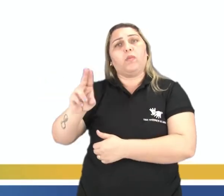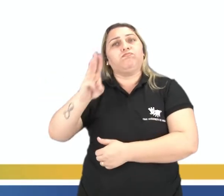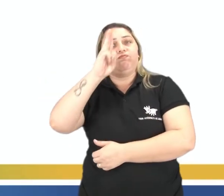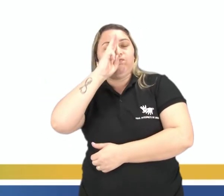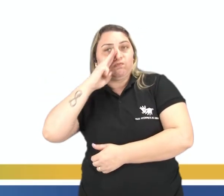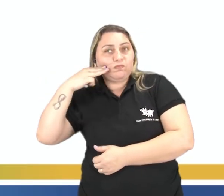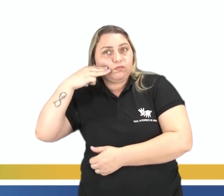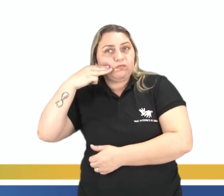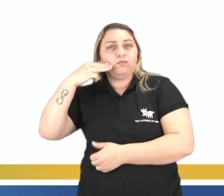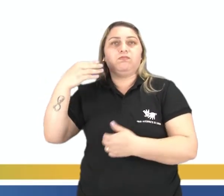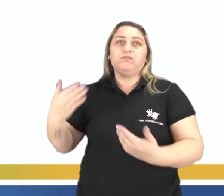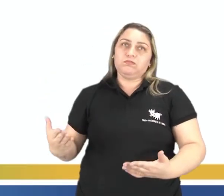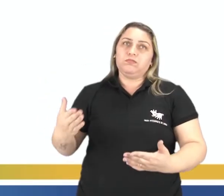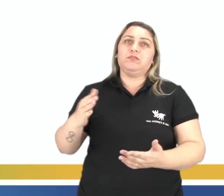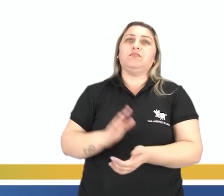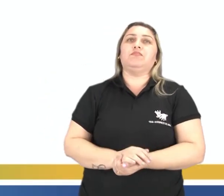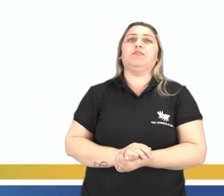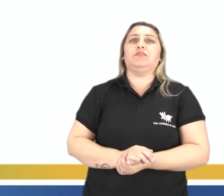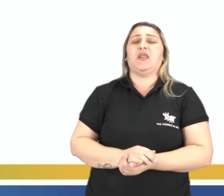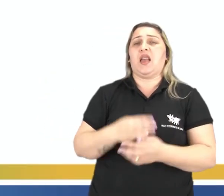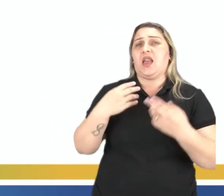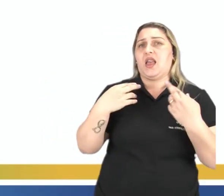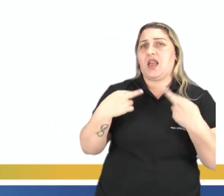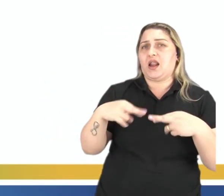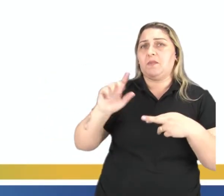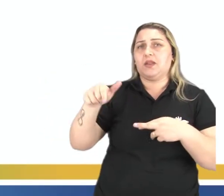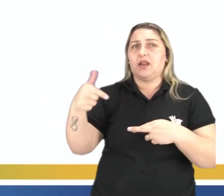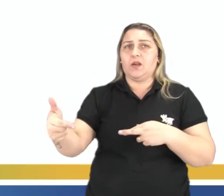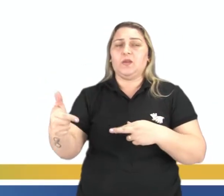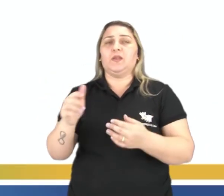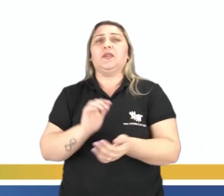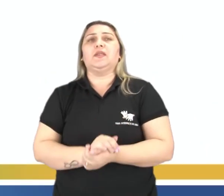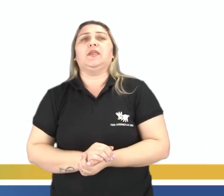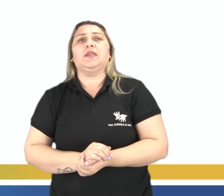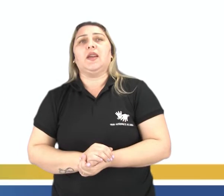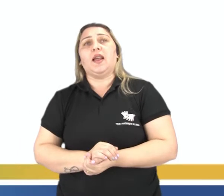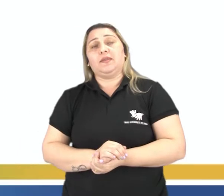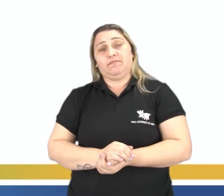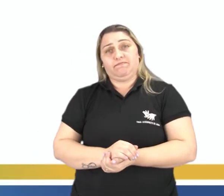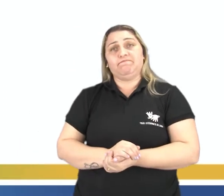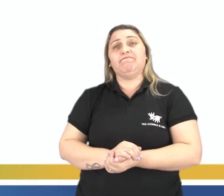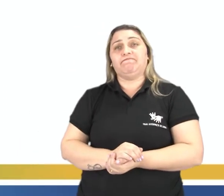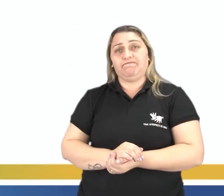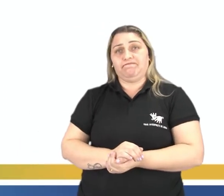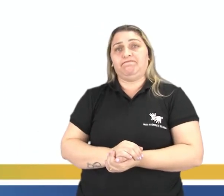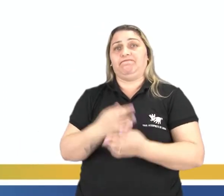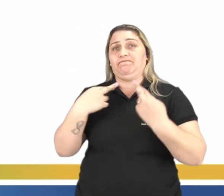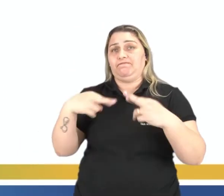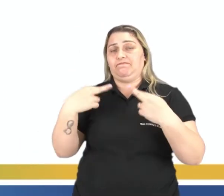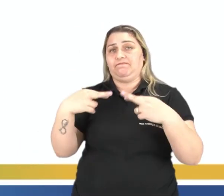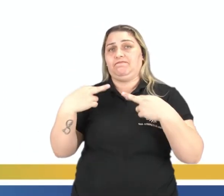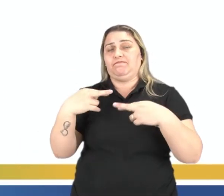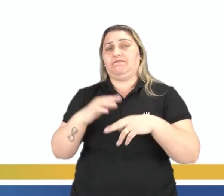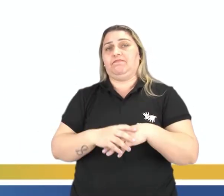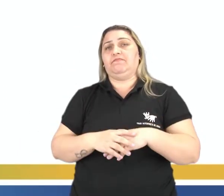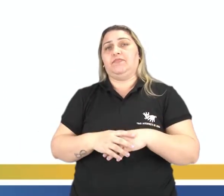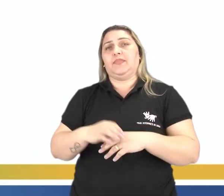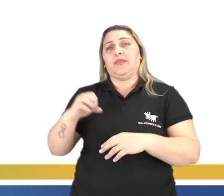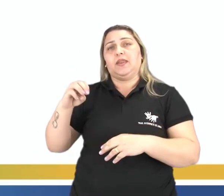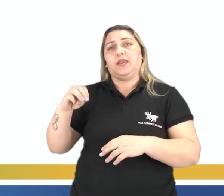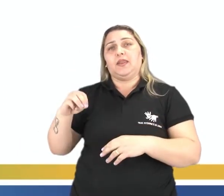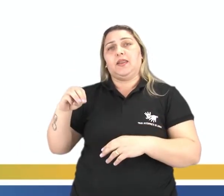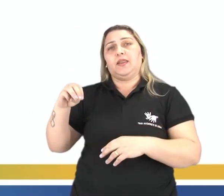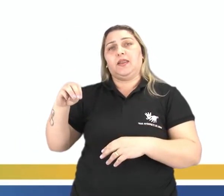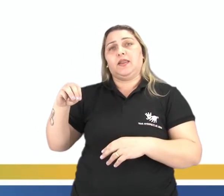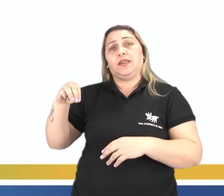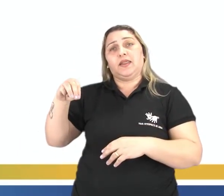teoria marxista, né? E uma vai fazendo críticas à outra. E a teoria reformista ou marxista, ela tece muitas críticas à teoria malthusiana